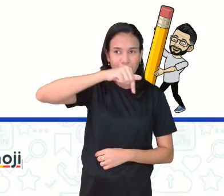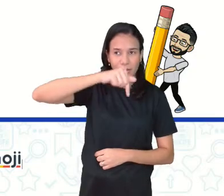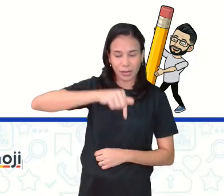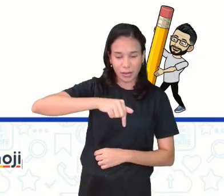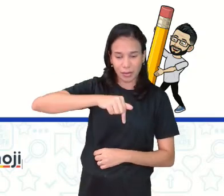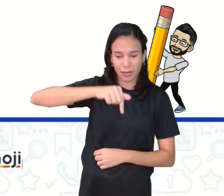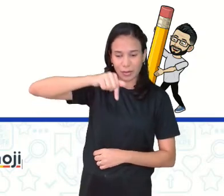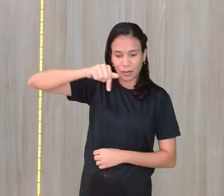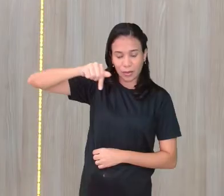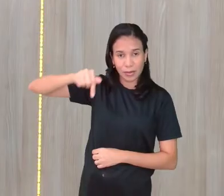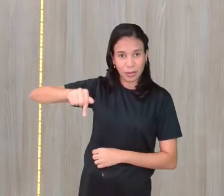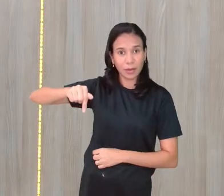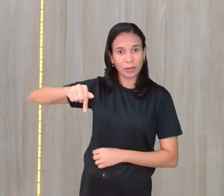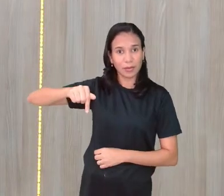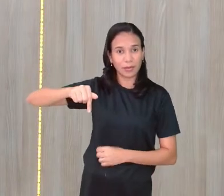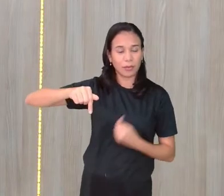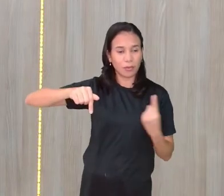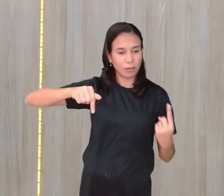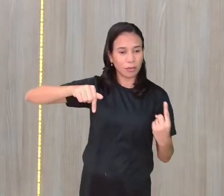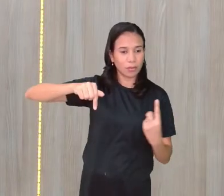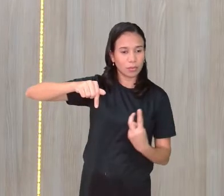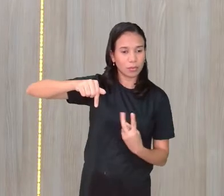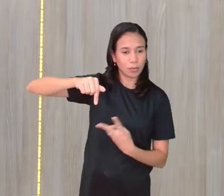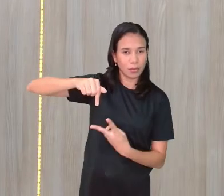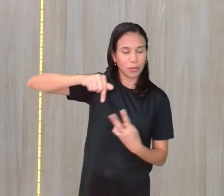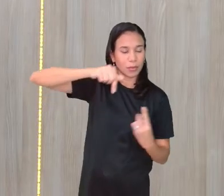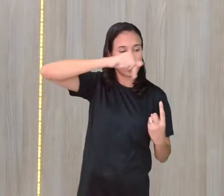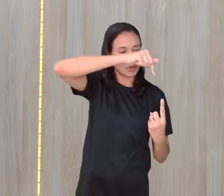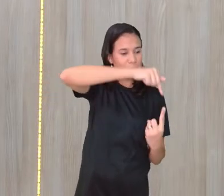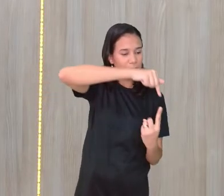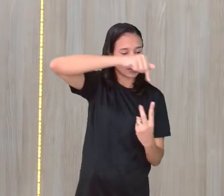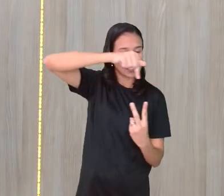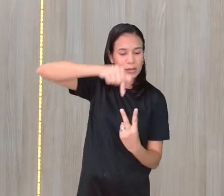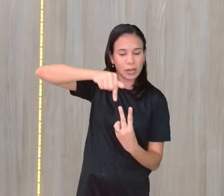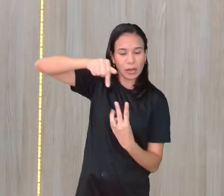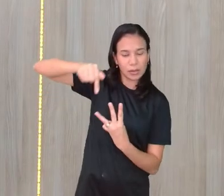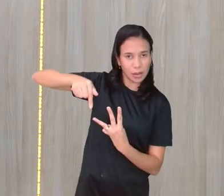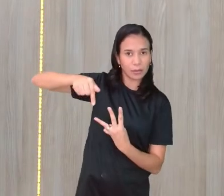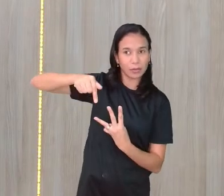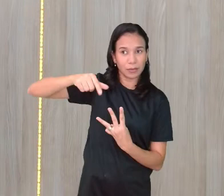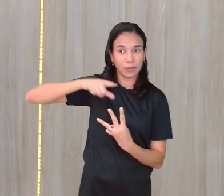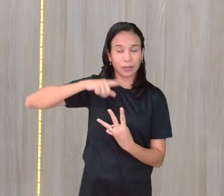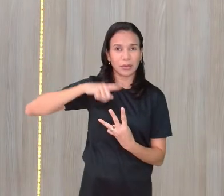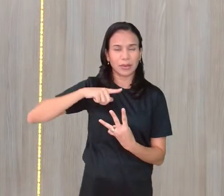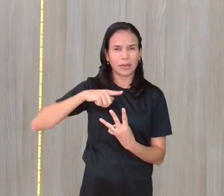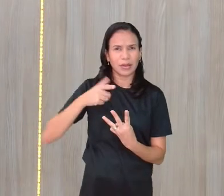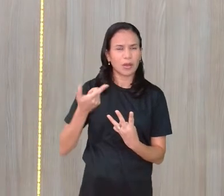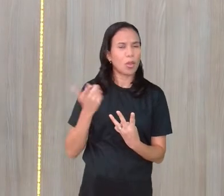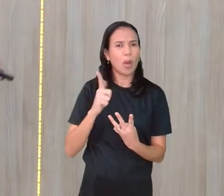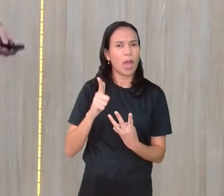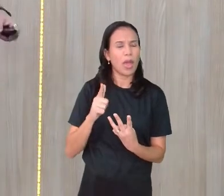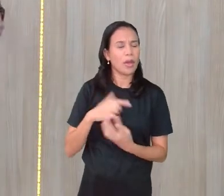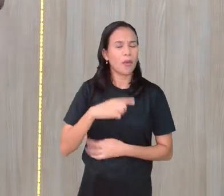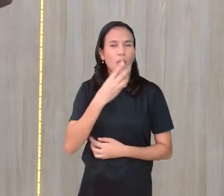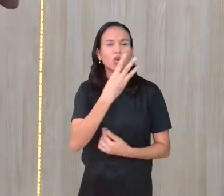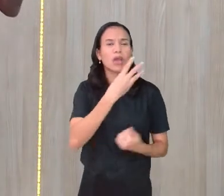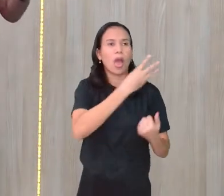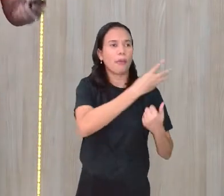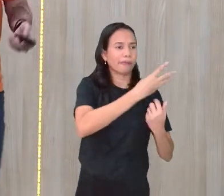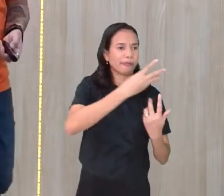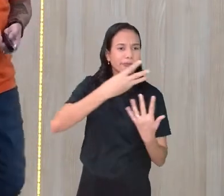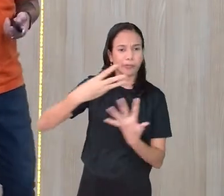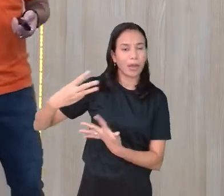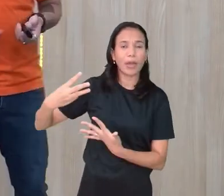tenho 3 vezes o número 7, não é? E embaixo está aparecendo aqui. Eu tenho 7 vezes o número 3? Não, né? Então,